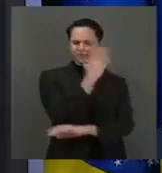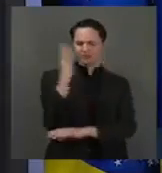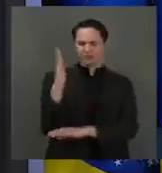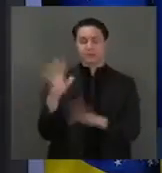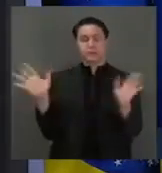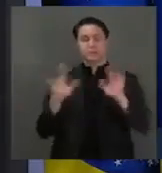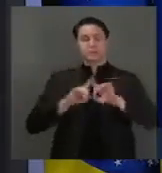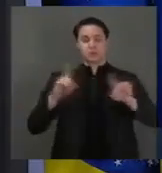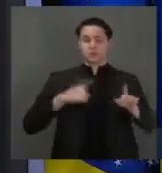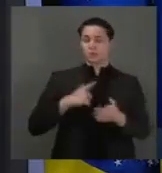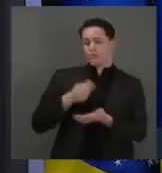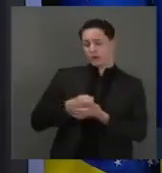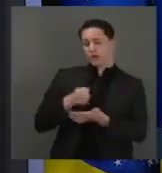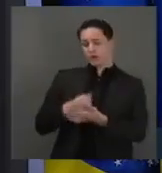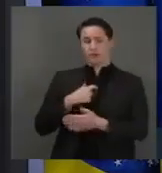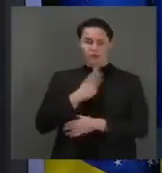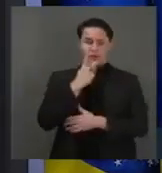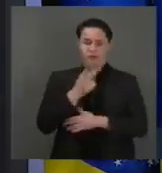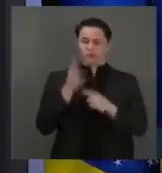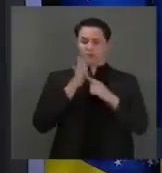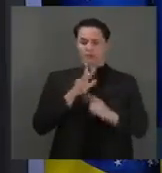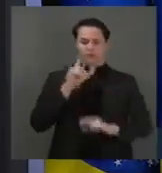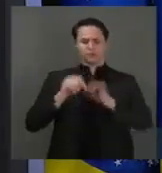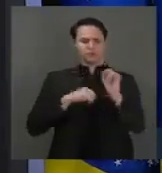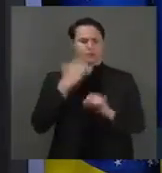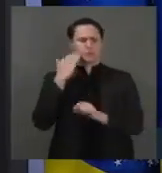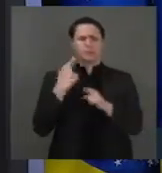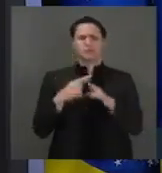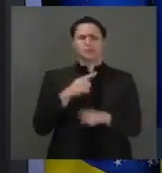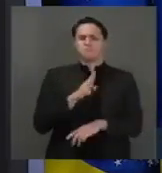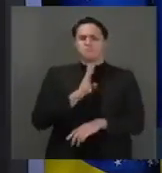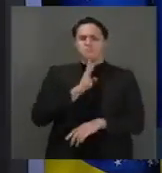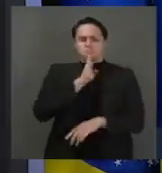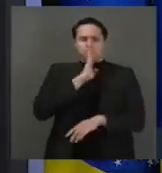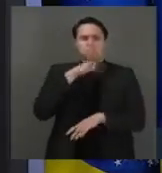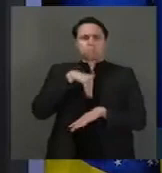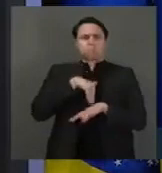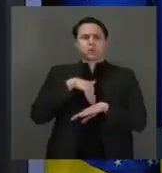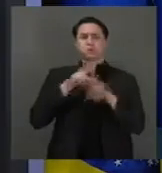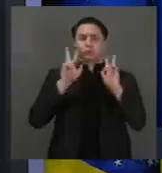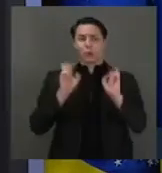sou obrigado a falar, até não entendo por que tanto silêncio sobre isso, mas vou falar.